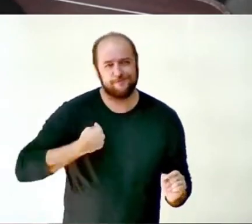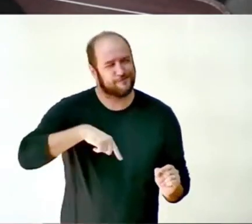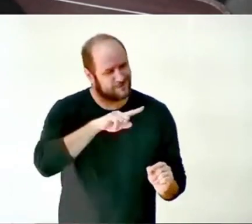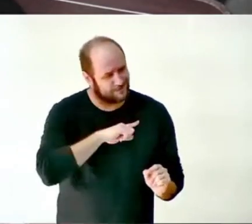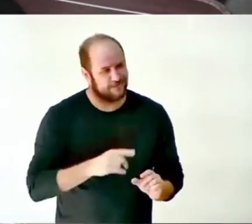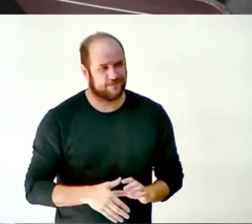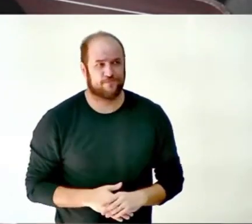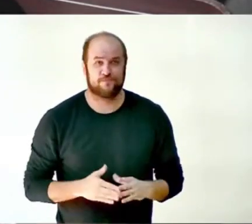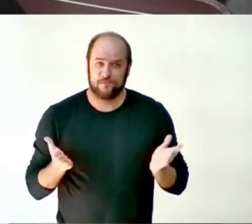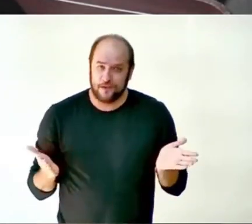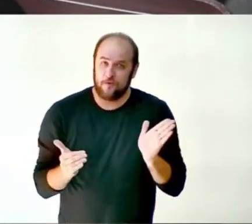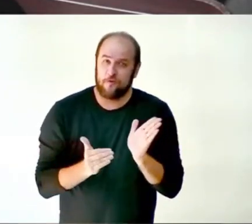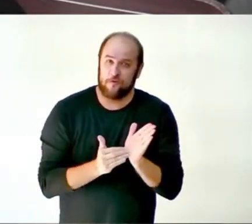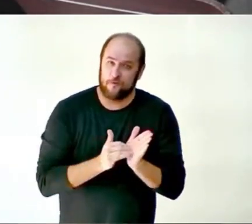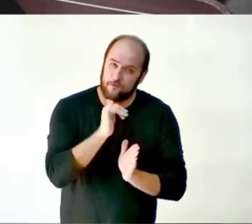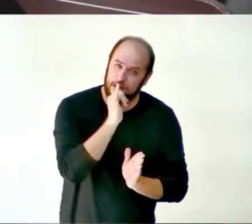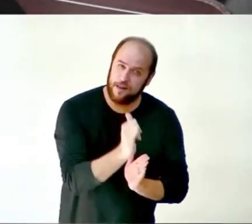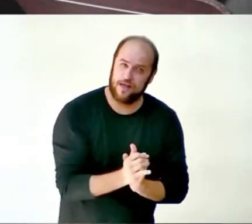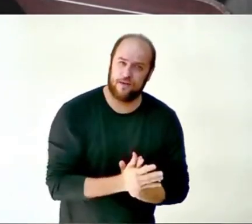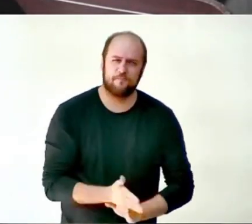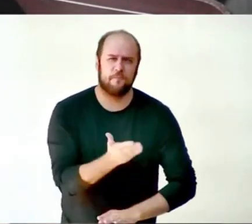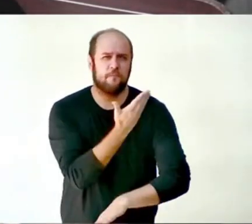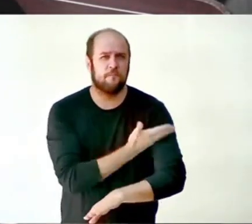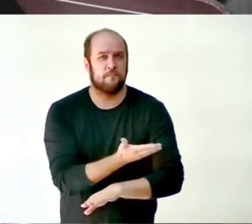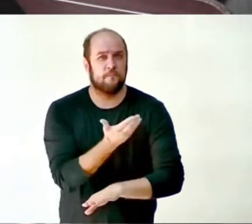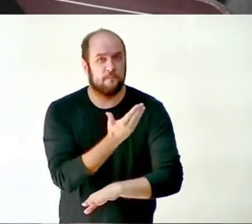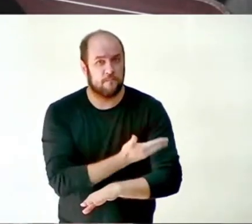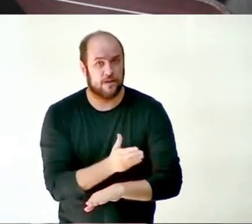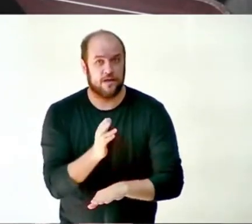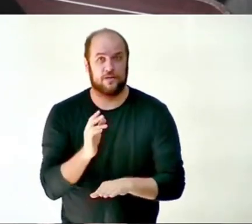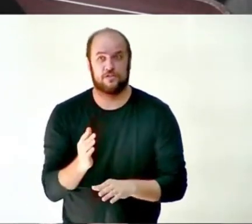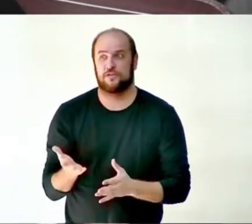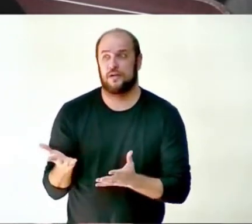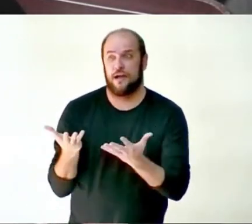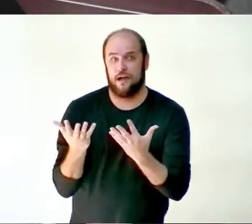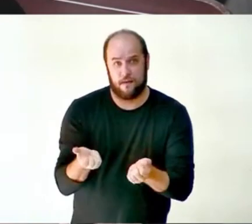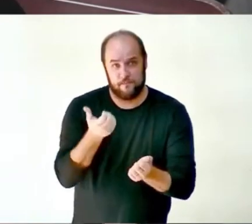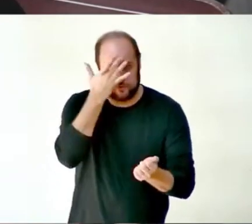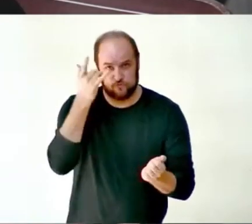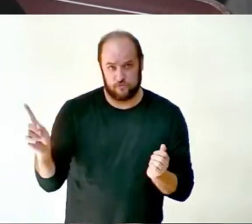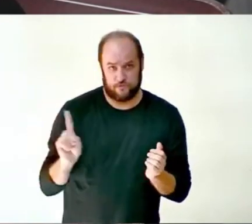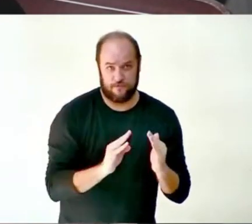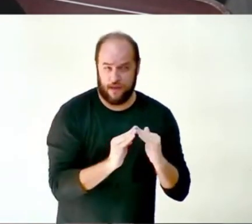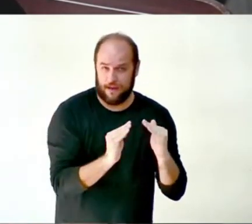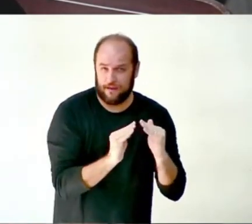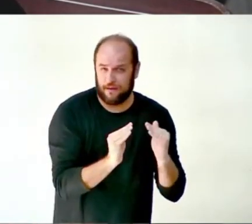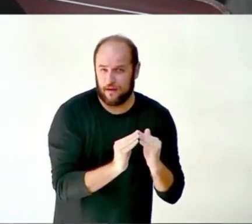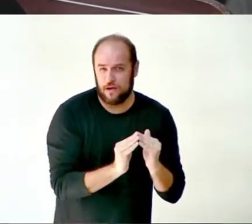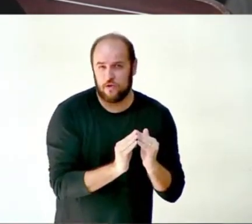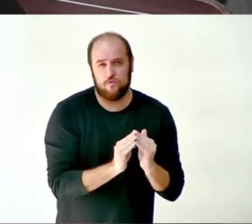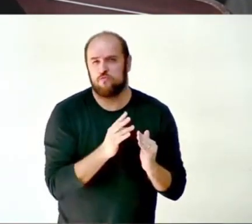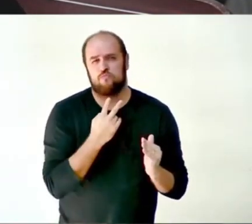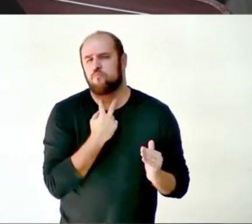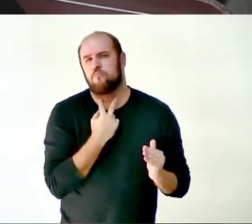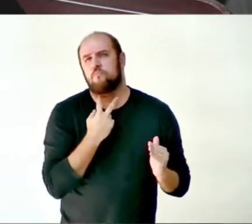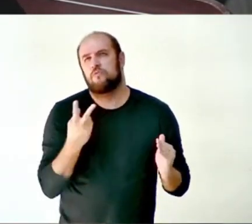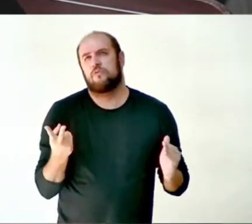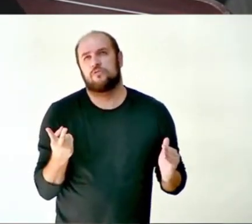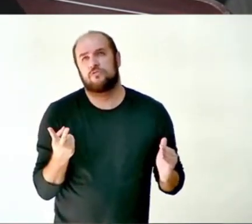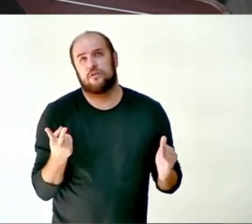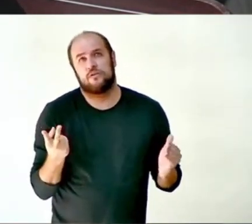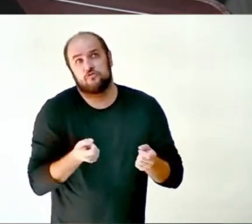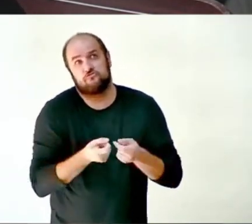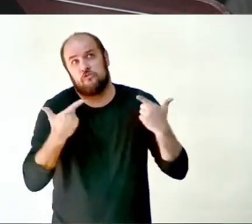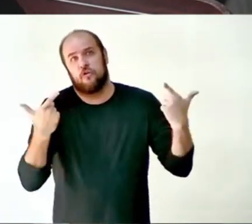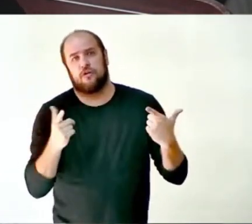finalizo dizendo, meus irmãos, a prática da hospitalidade não deve ser nunca um acaso na nossa vida. Deve ser